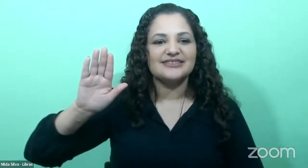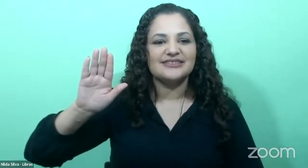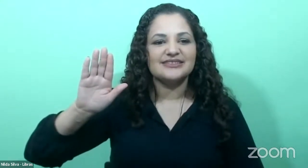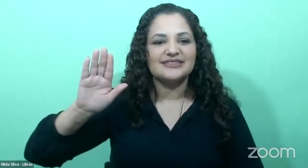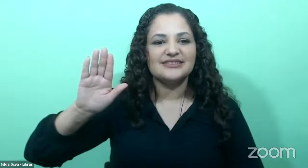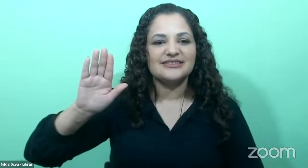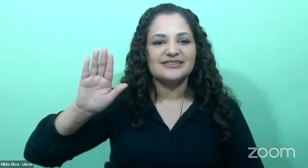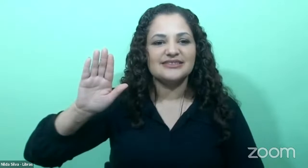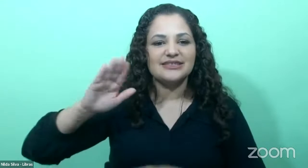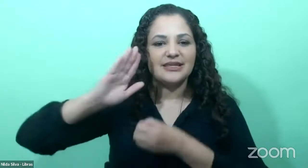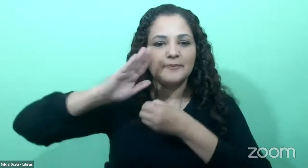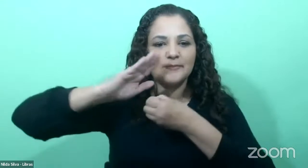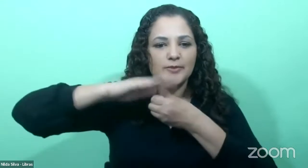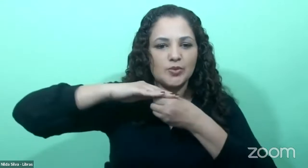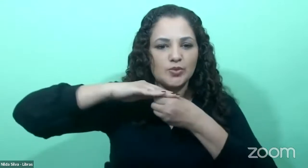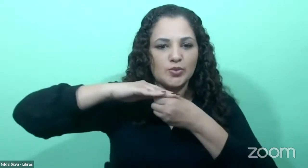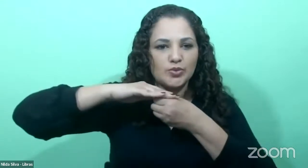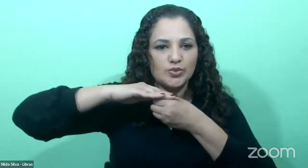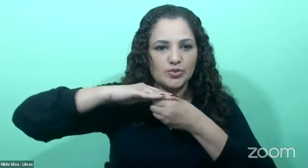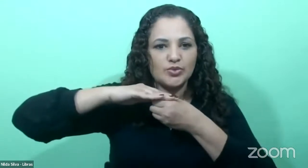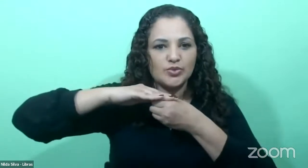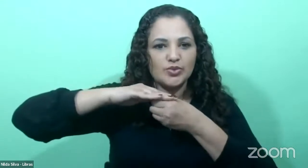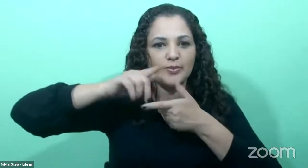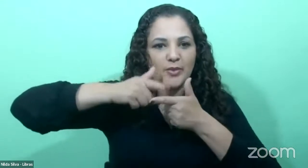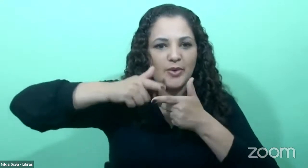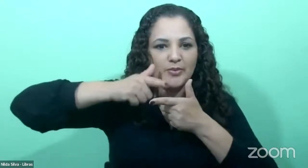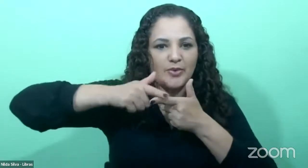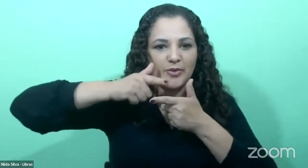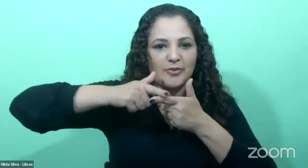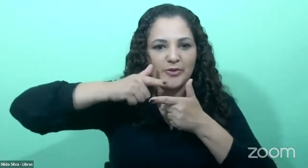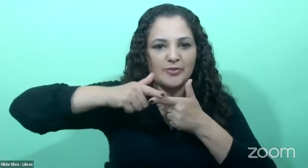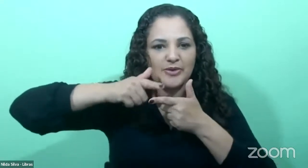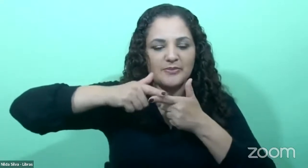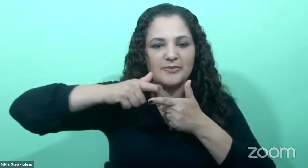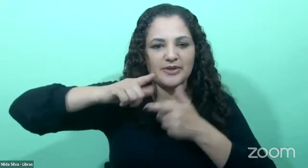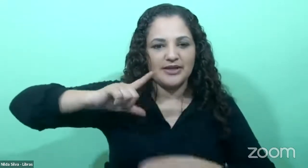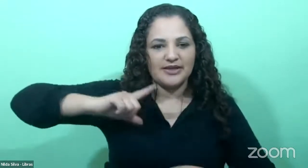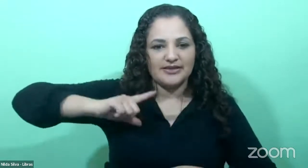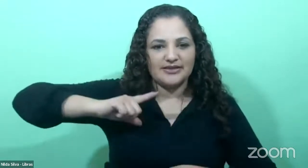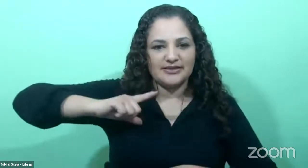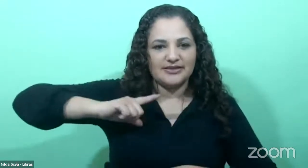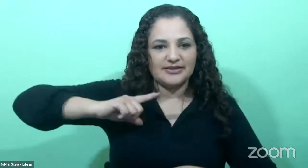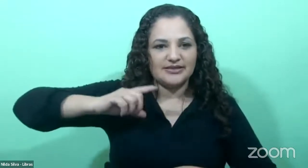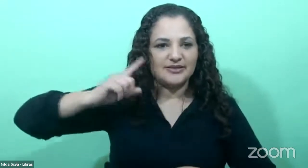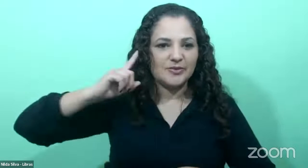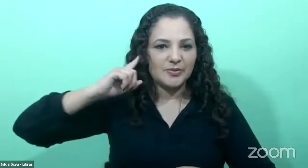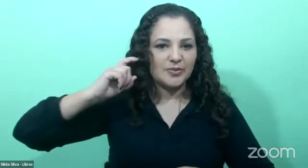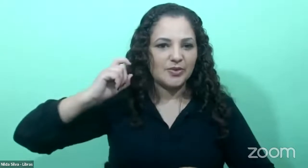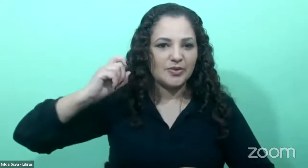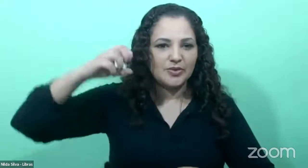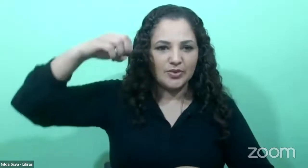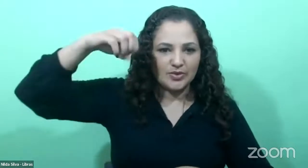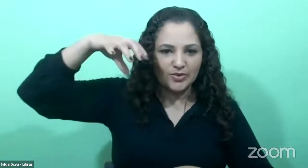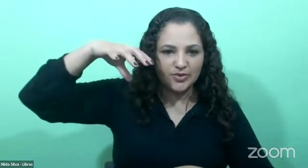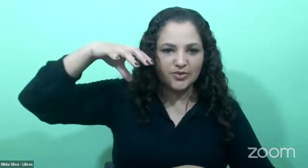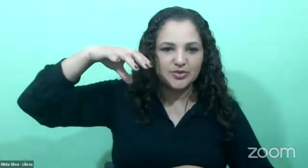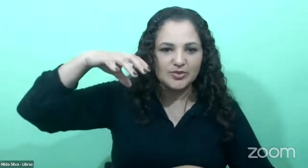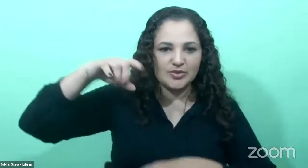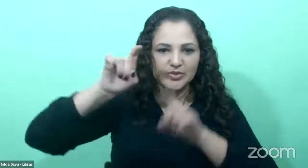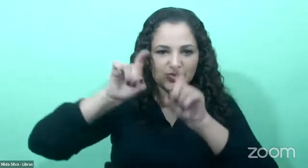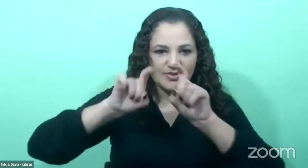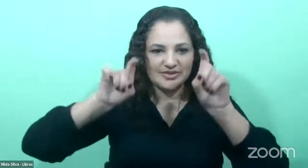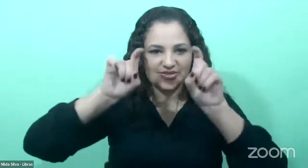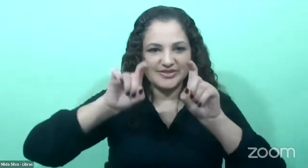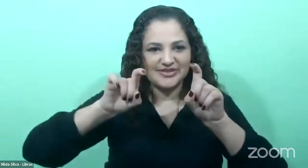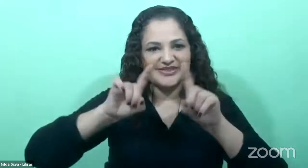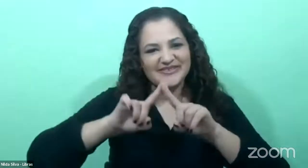Você está muda. Eu tô com um problema aqui no som, na luz do computador,